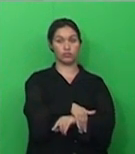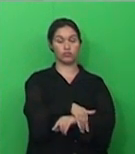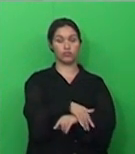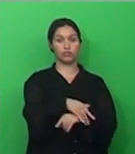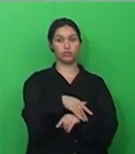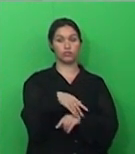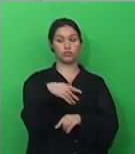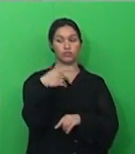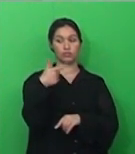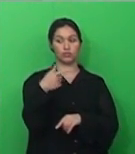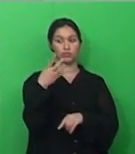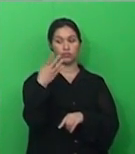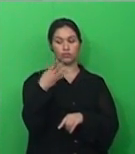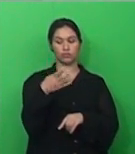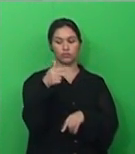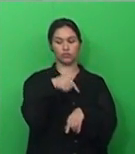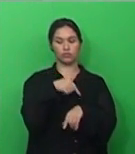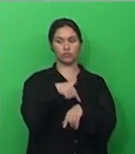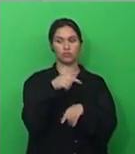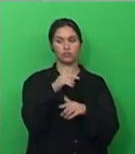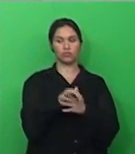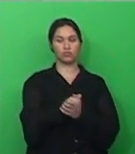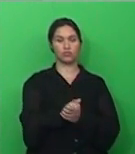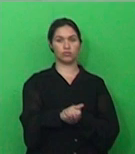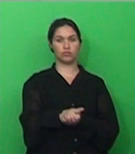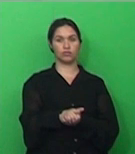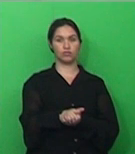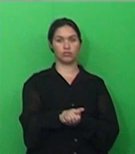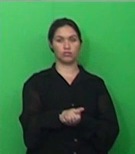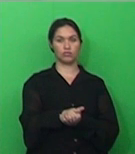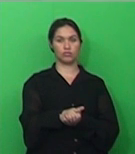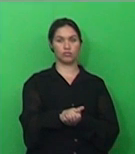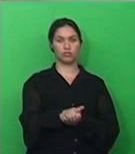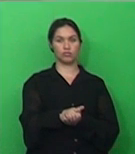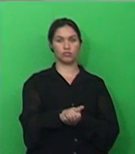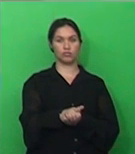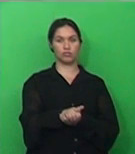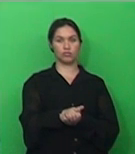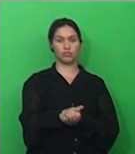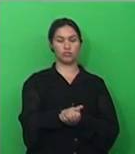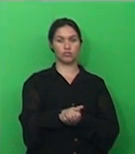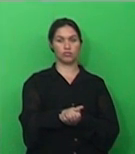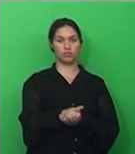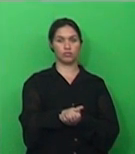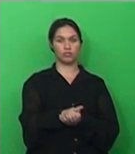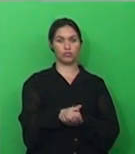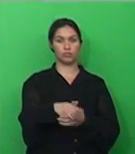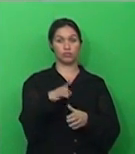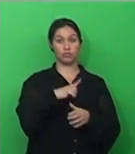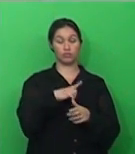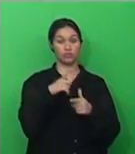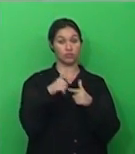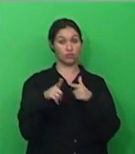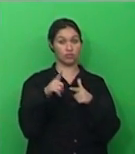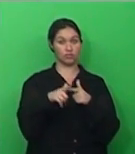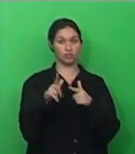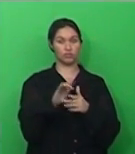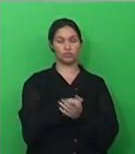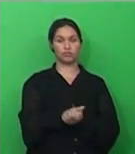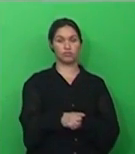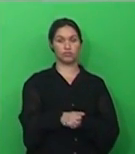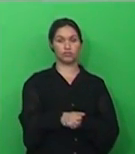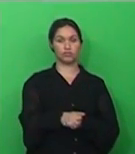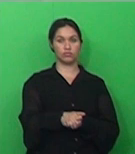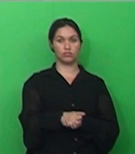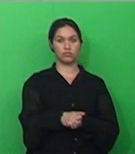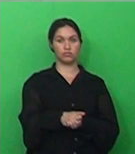lá consultar, levo pessoas para consultar, muitas horas tu vai lá, o médico trabalhou o dia inteiro, faz um bico no 24 da coisa, vai